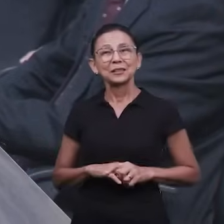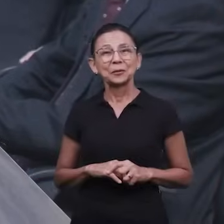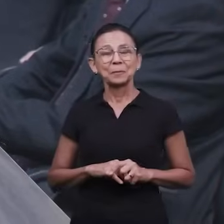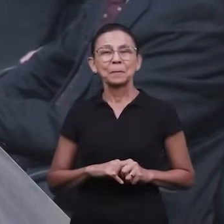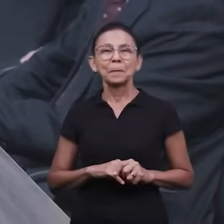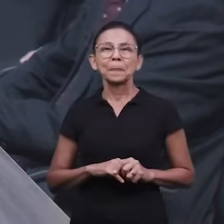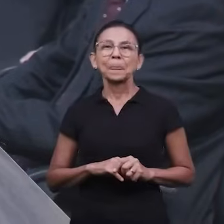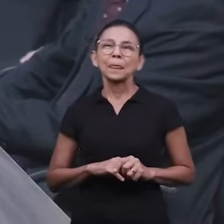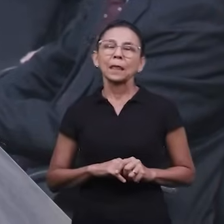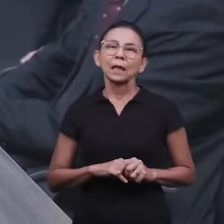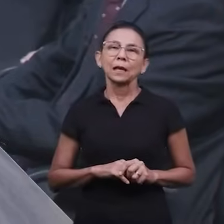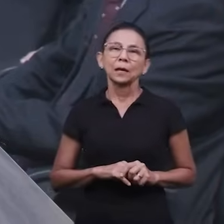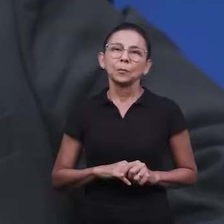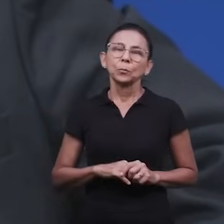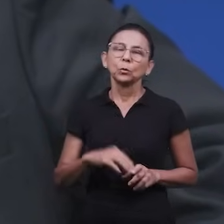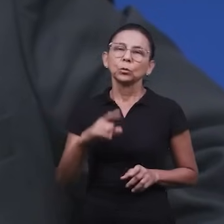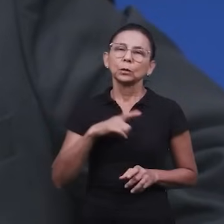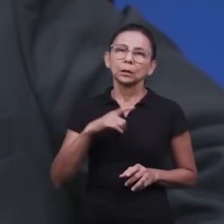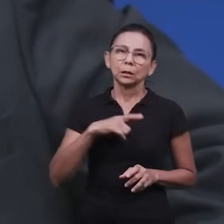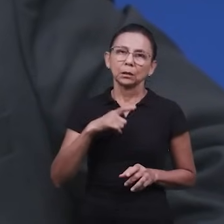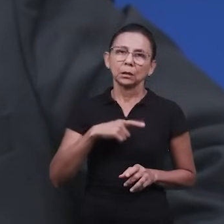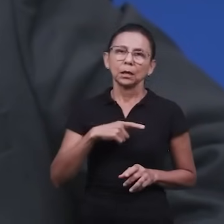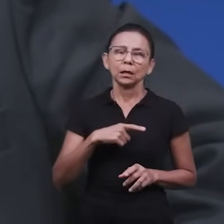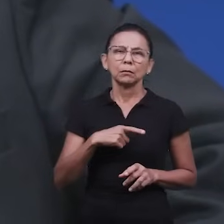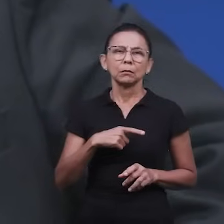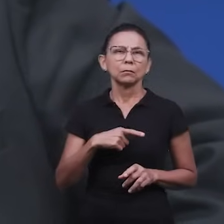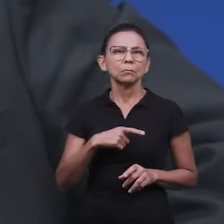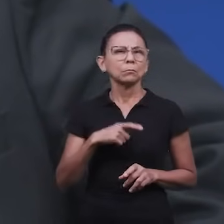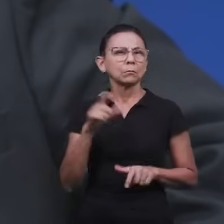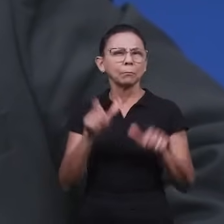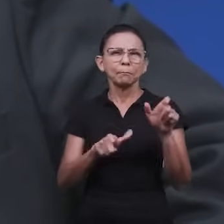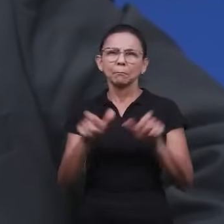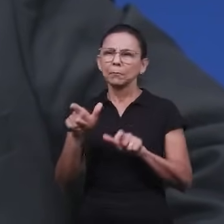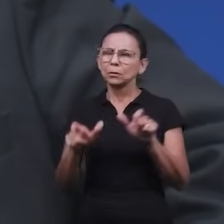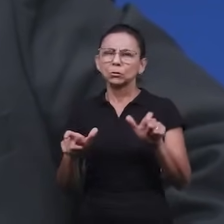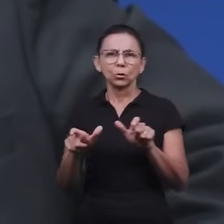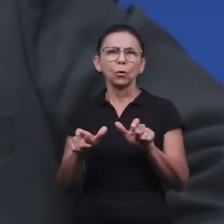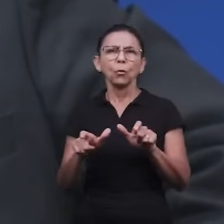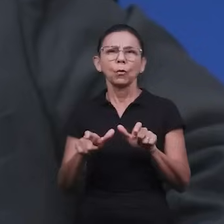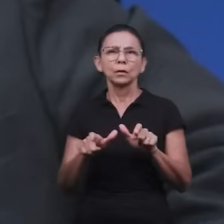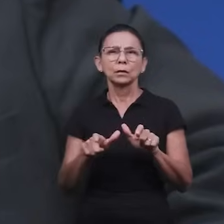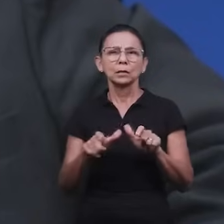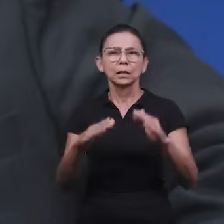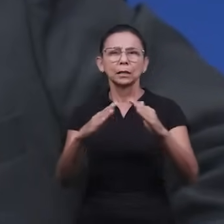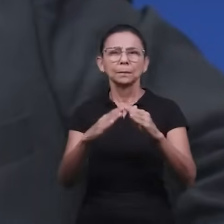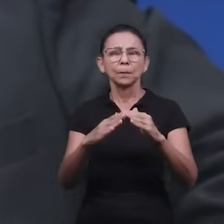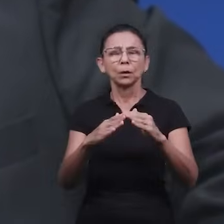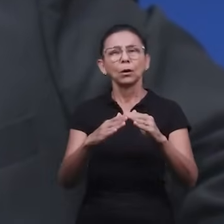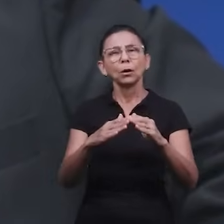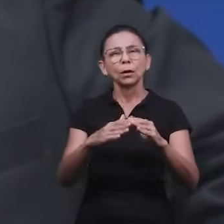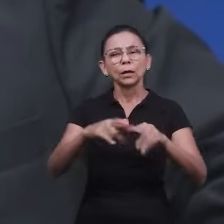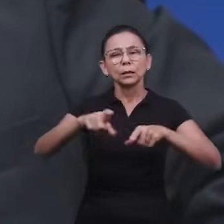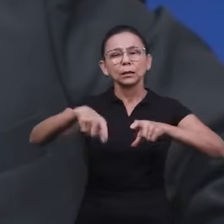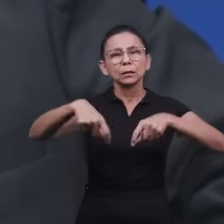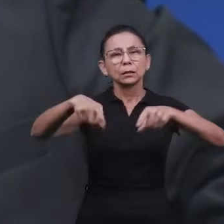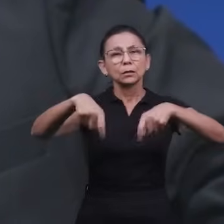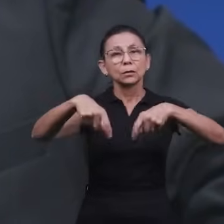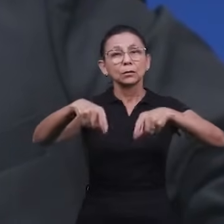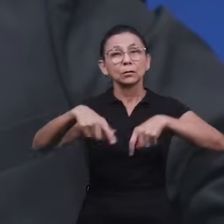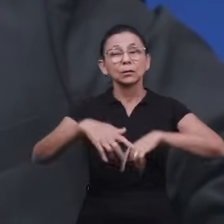Porque o seguinte, nós temos muitas pessoas que moram no interior do estado, na zona